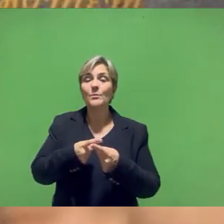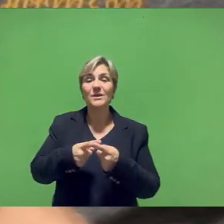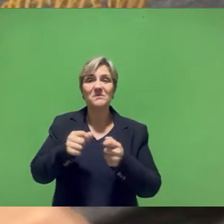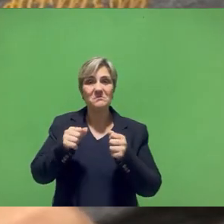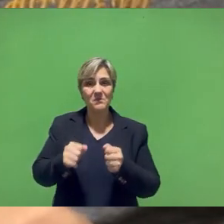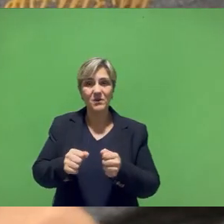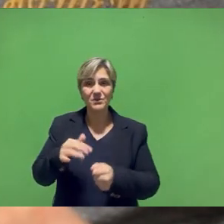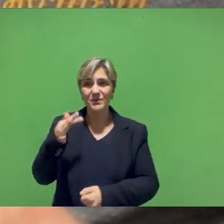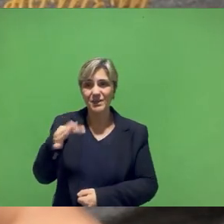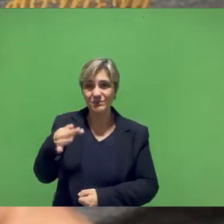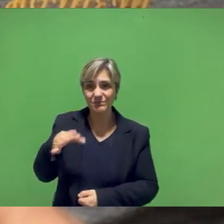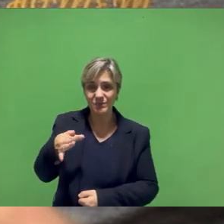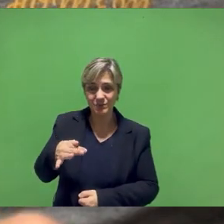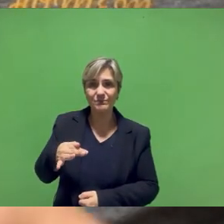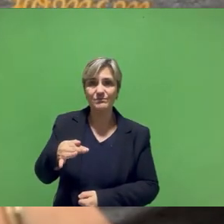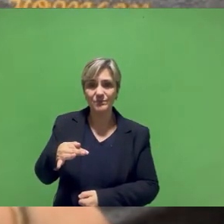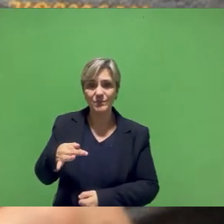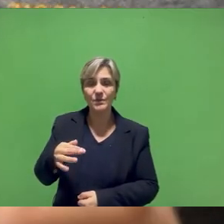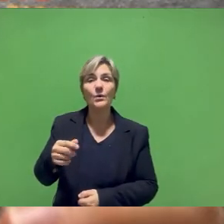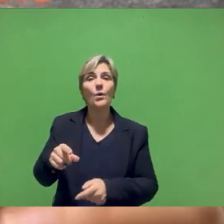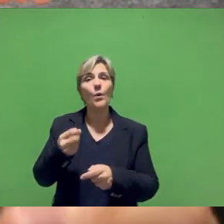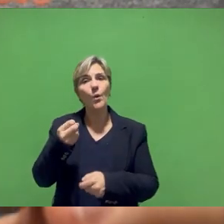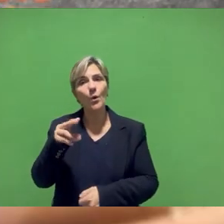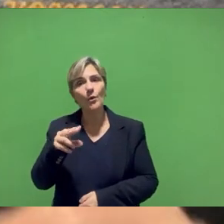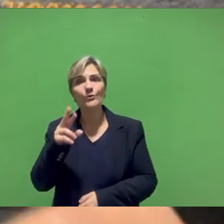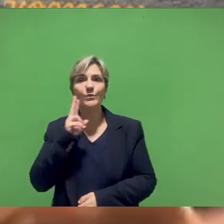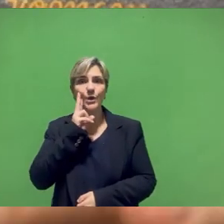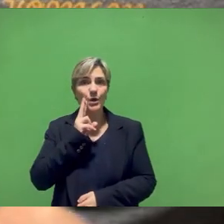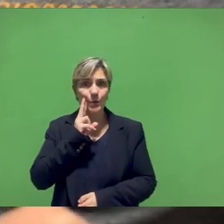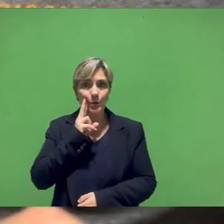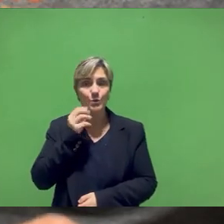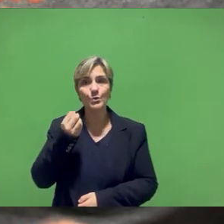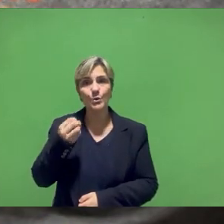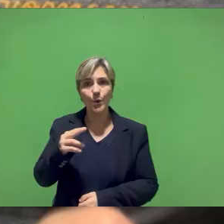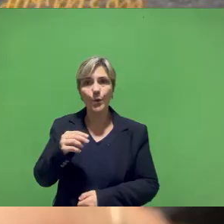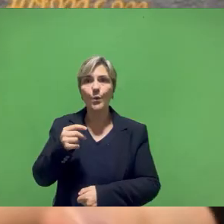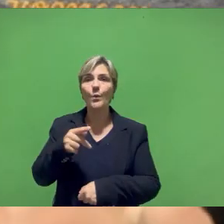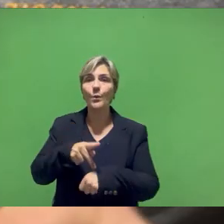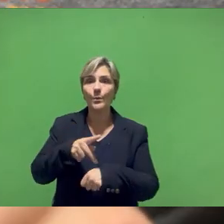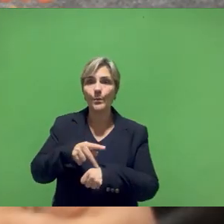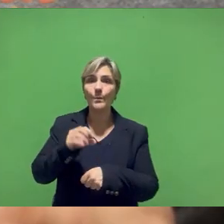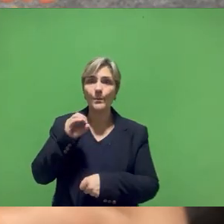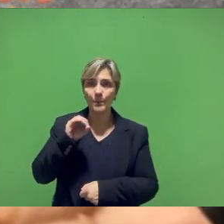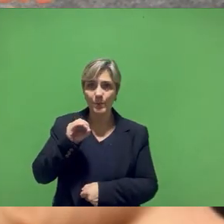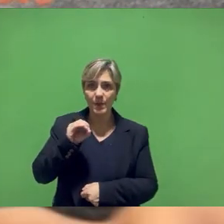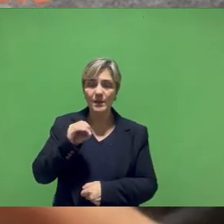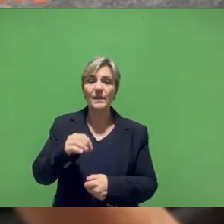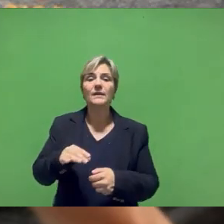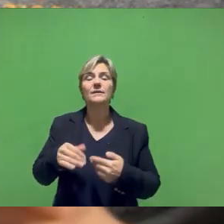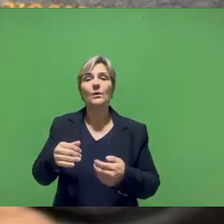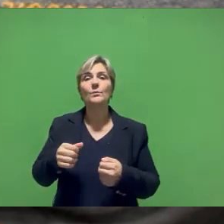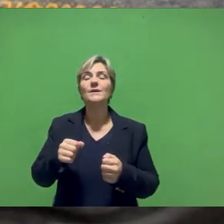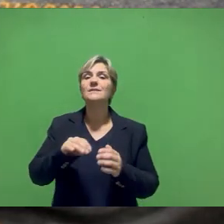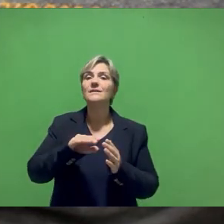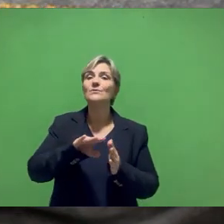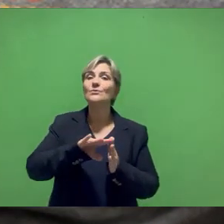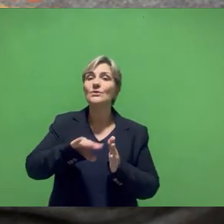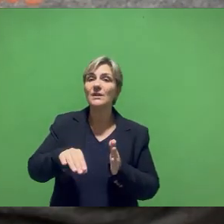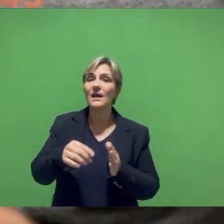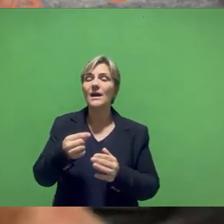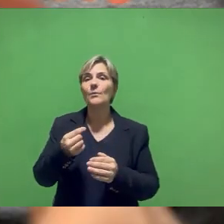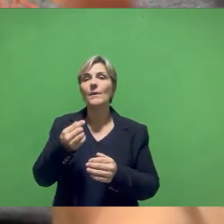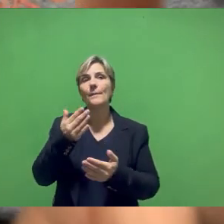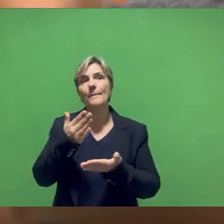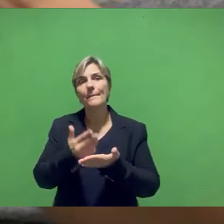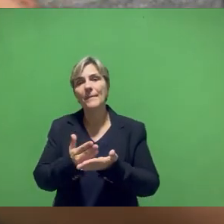ficar dolorido e machucado e às vezes até com caroço. Então tem que esperar tirar uma meia hora, 1 hora